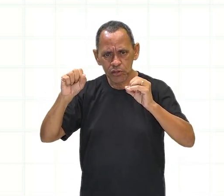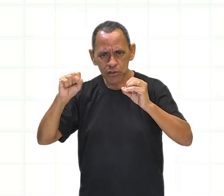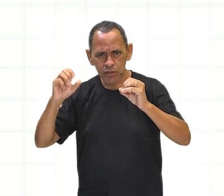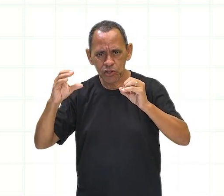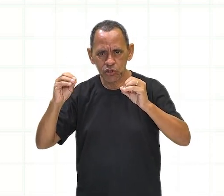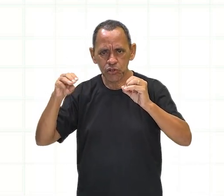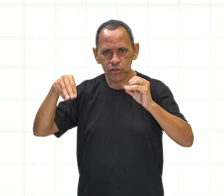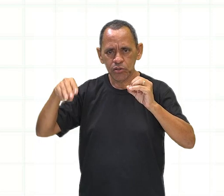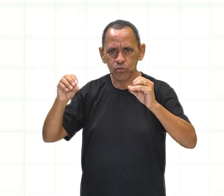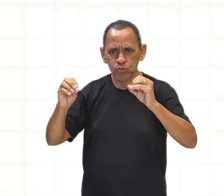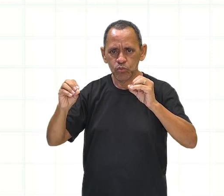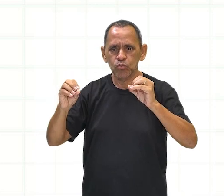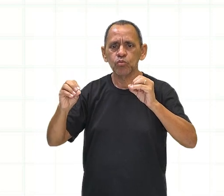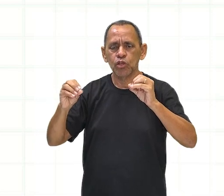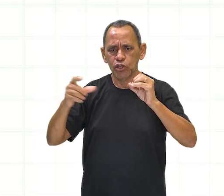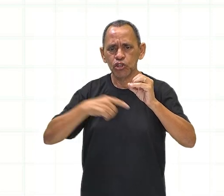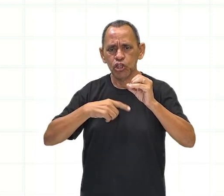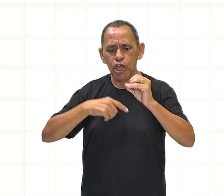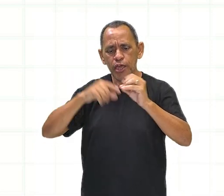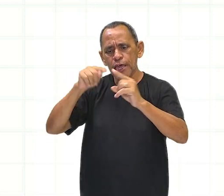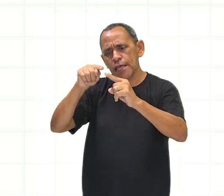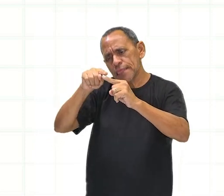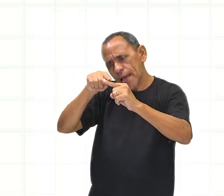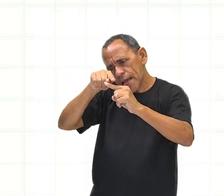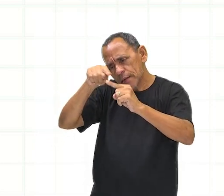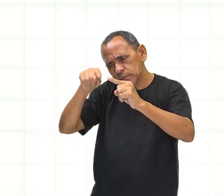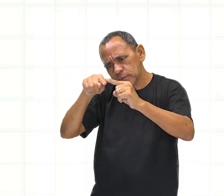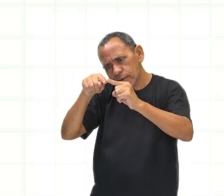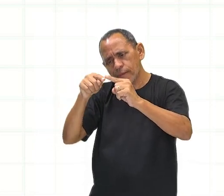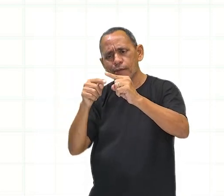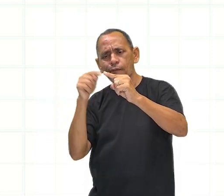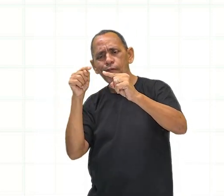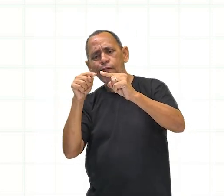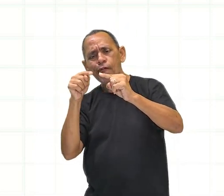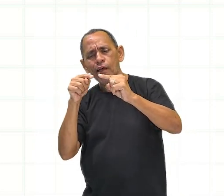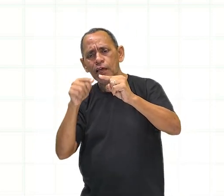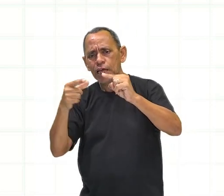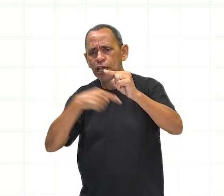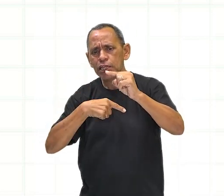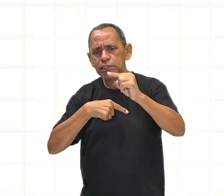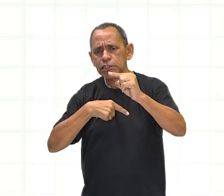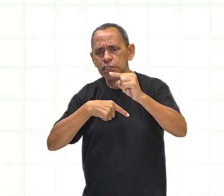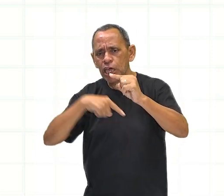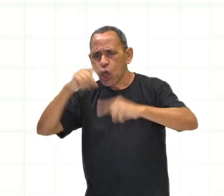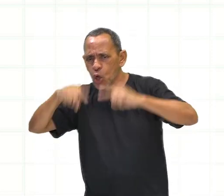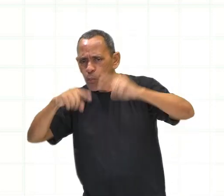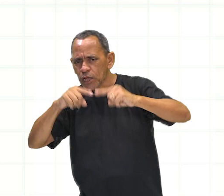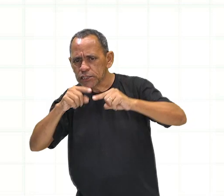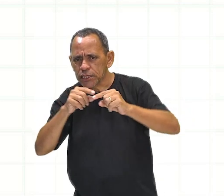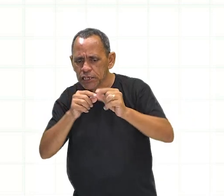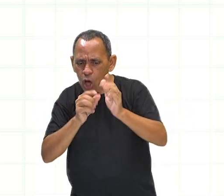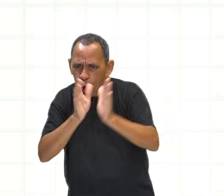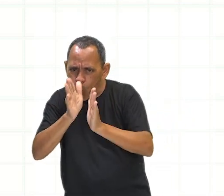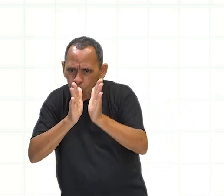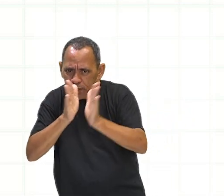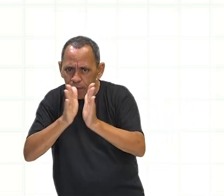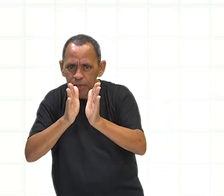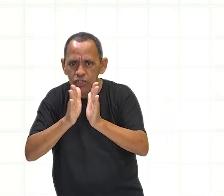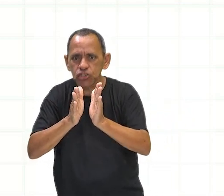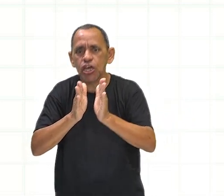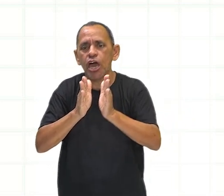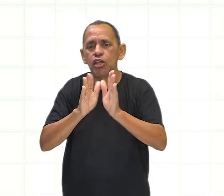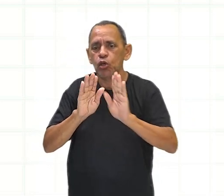cabeça. Aqui a gente vai ter uma peça intermediária com microtúbulos, e a outra porção restante aqui vai